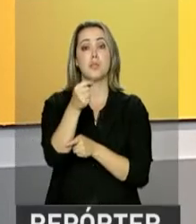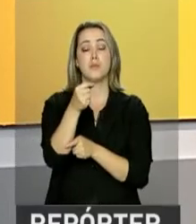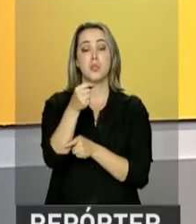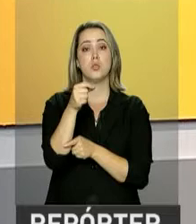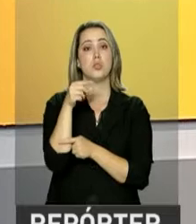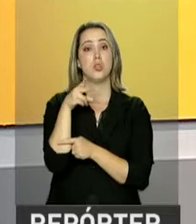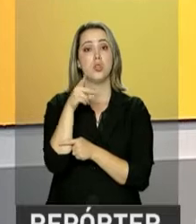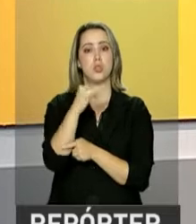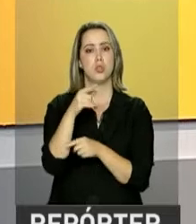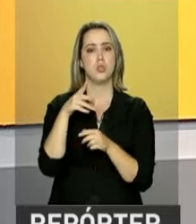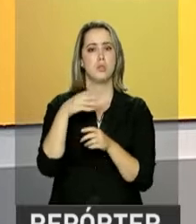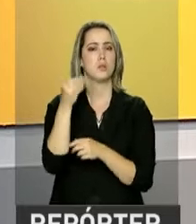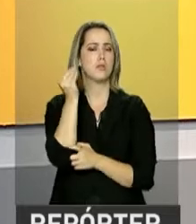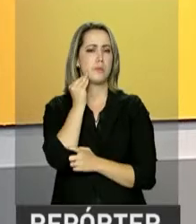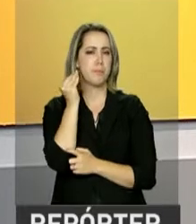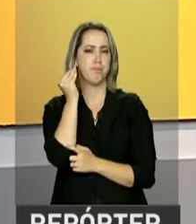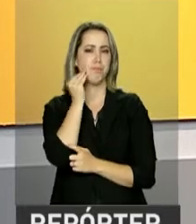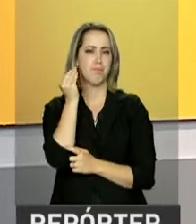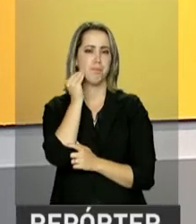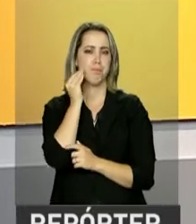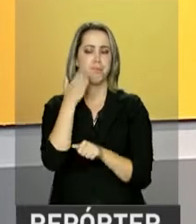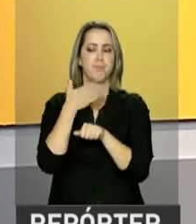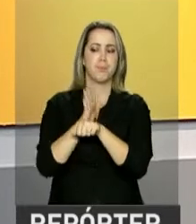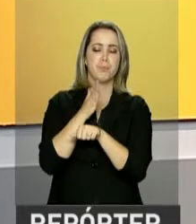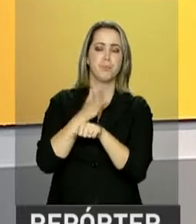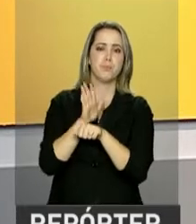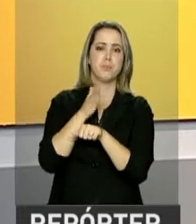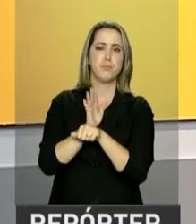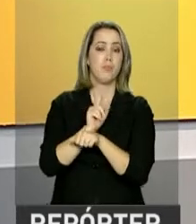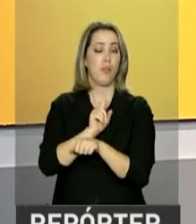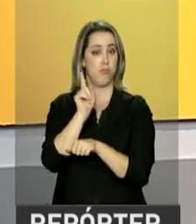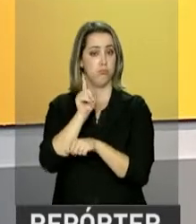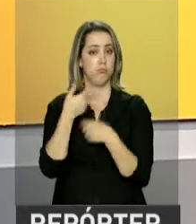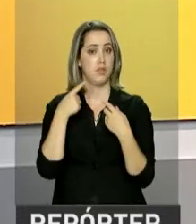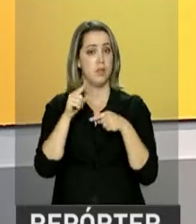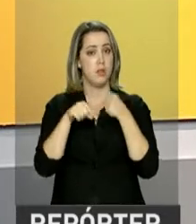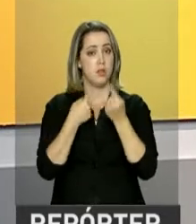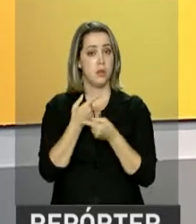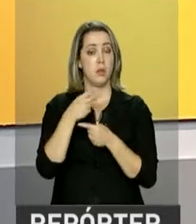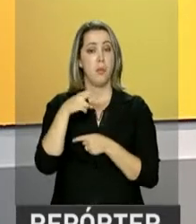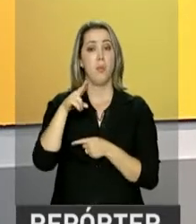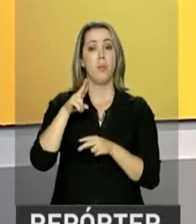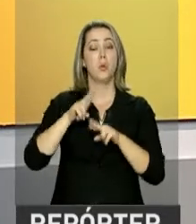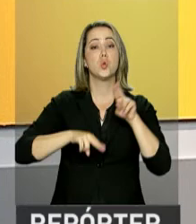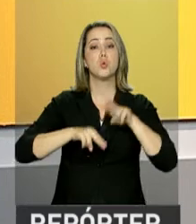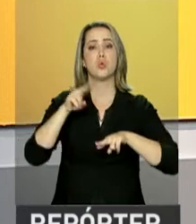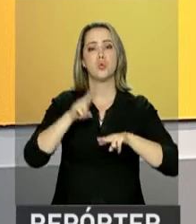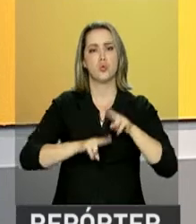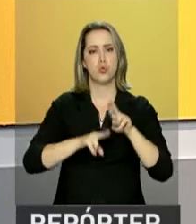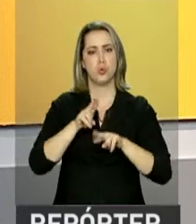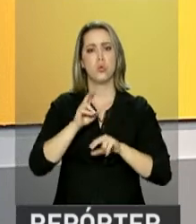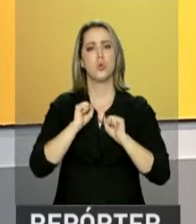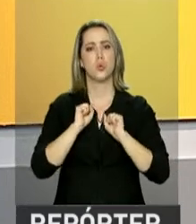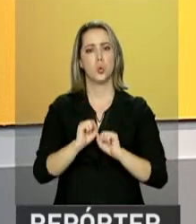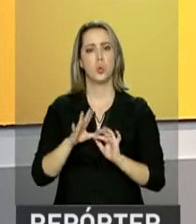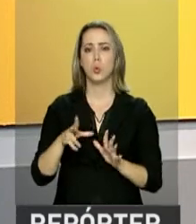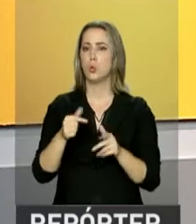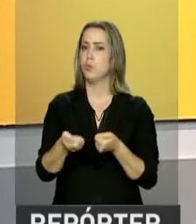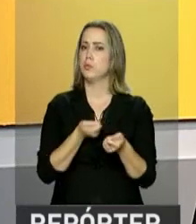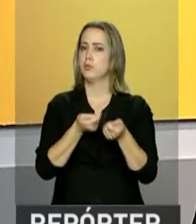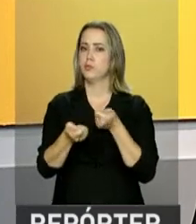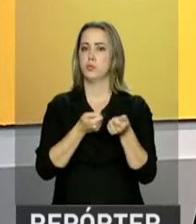testes pela empresa desenvolvedora a previsão é de que em meados de junho o equipamento passe a ser